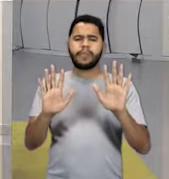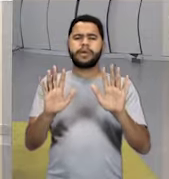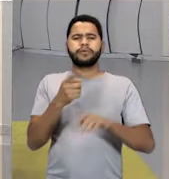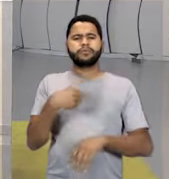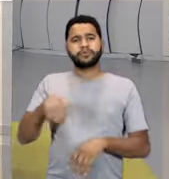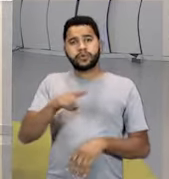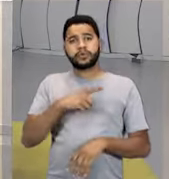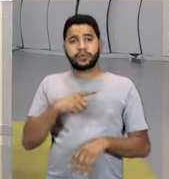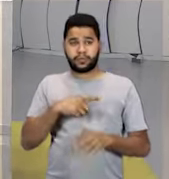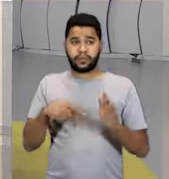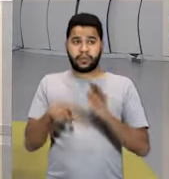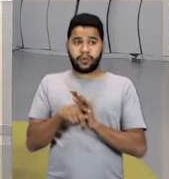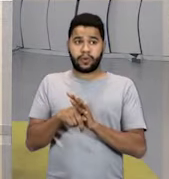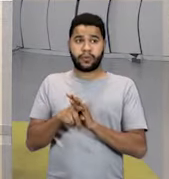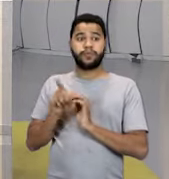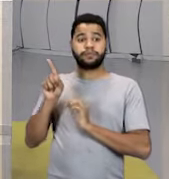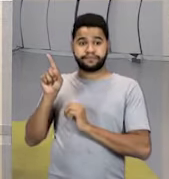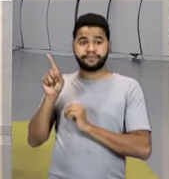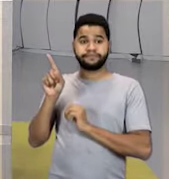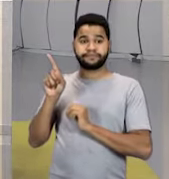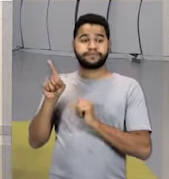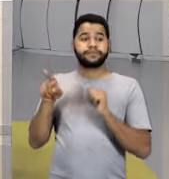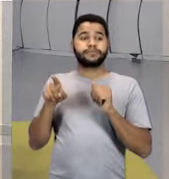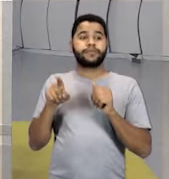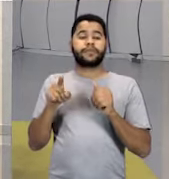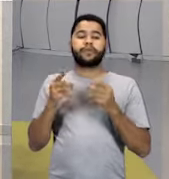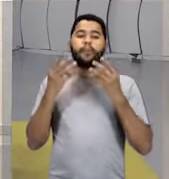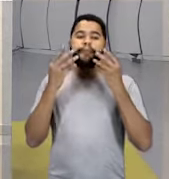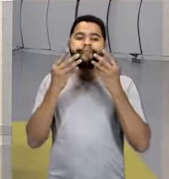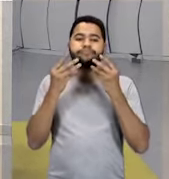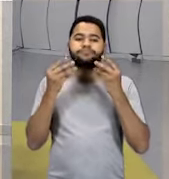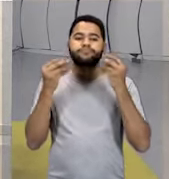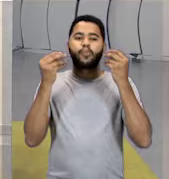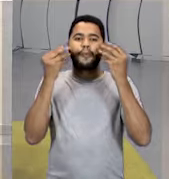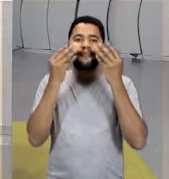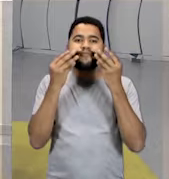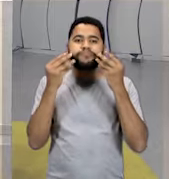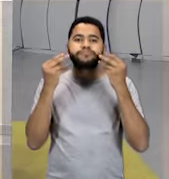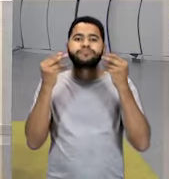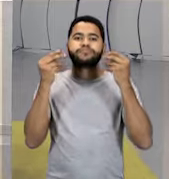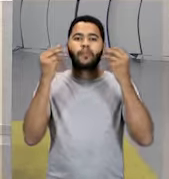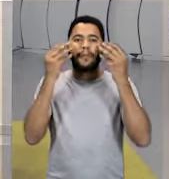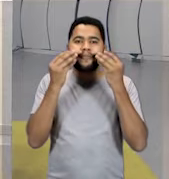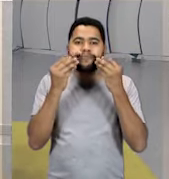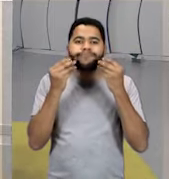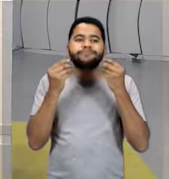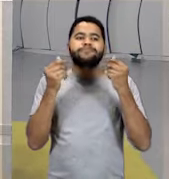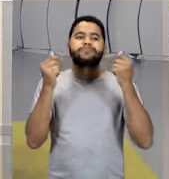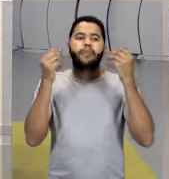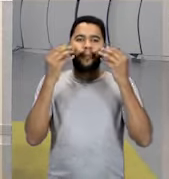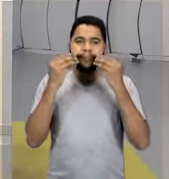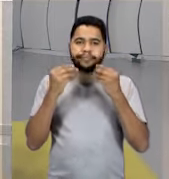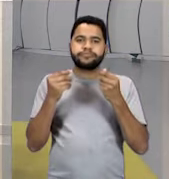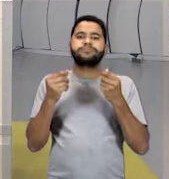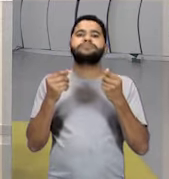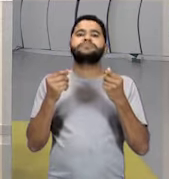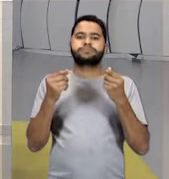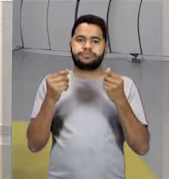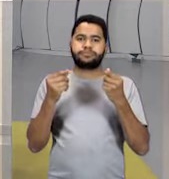as glândulas salivares e a digestão do alimento já começa na boca, através da trituração,